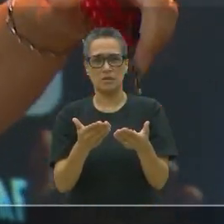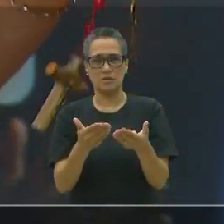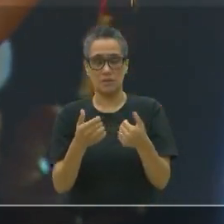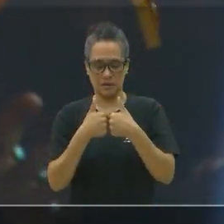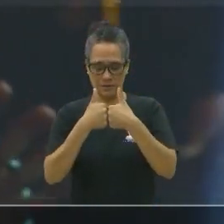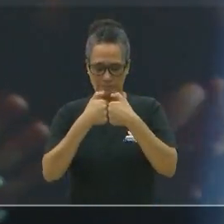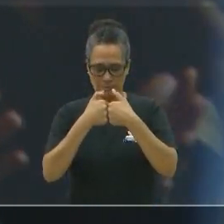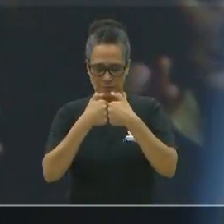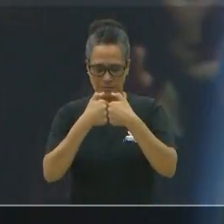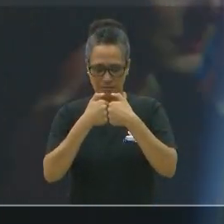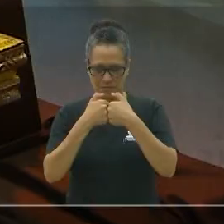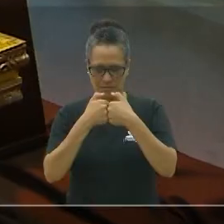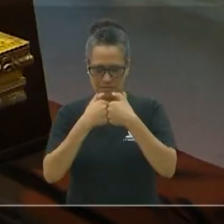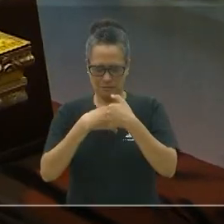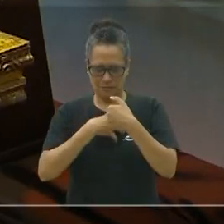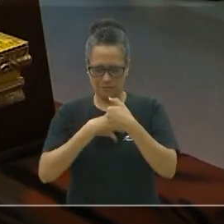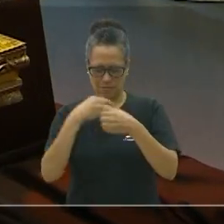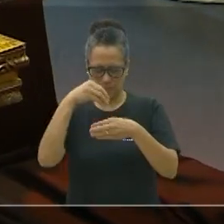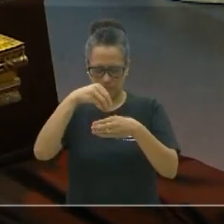arca.